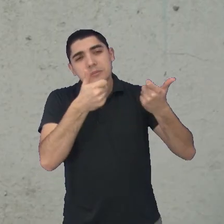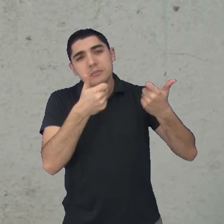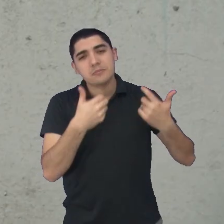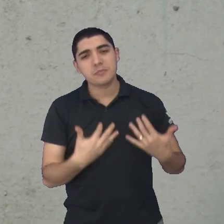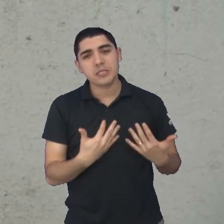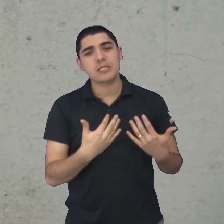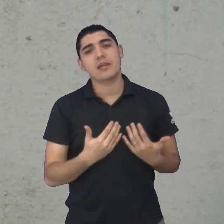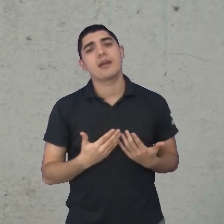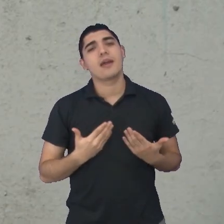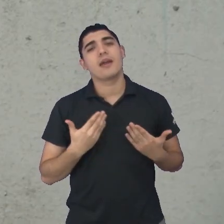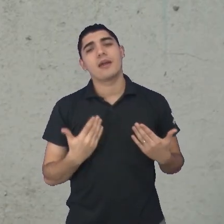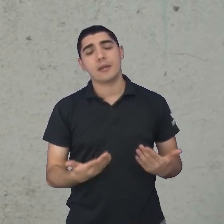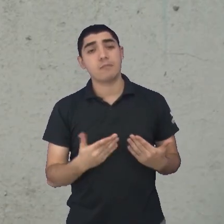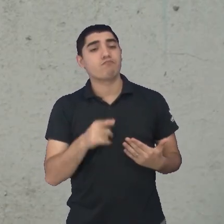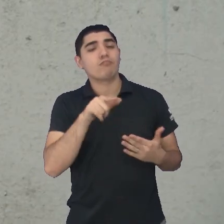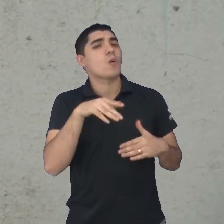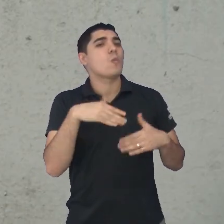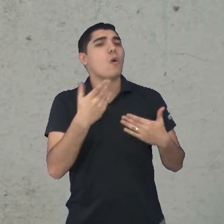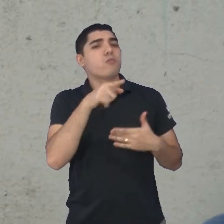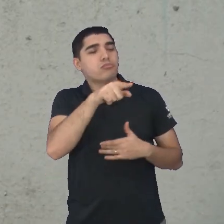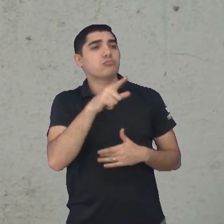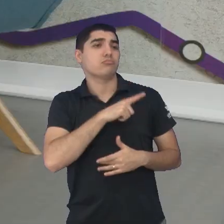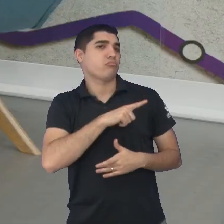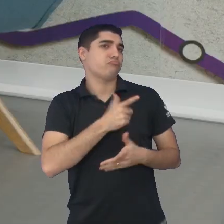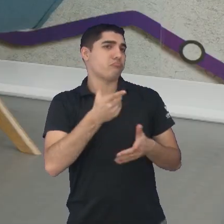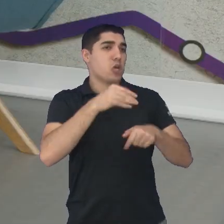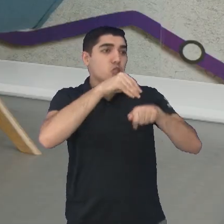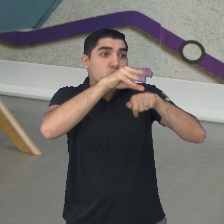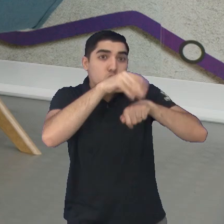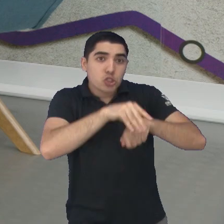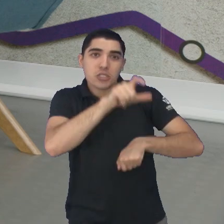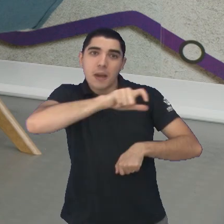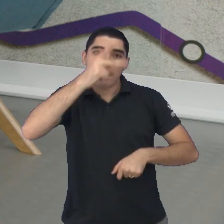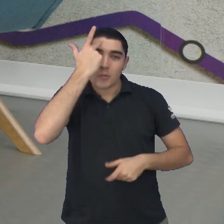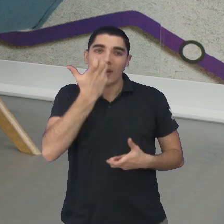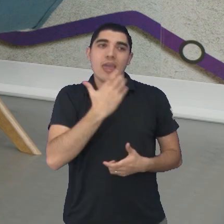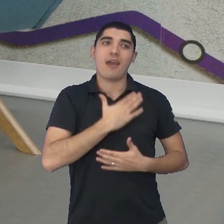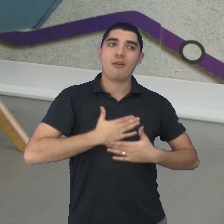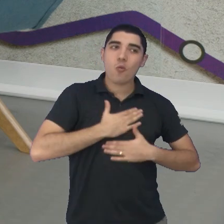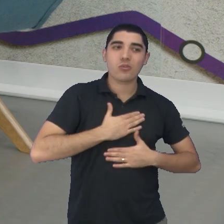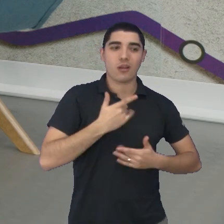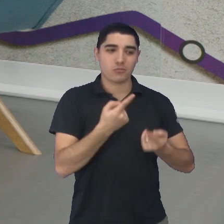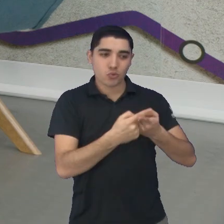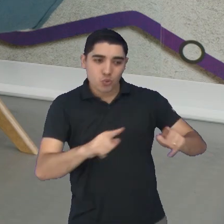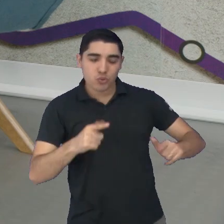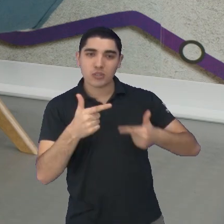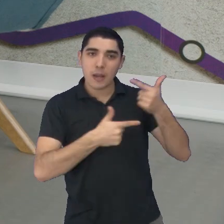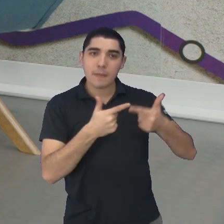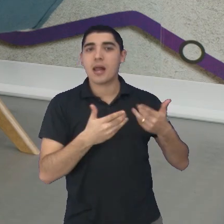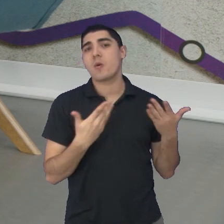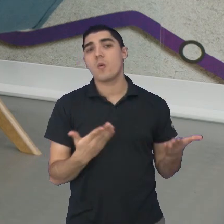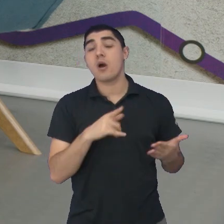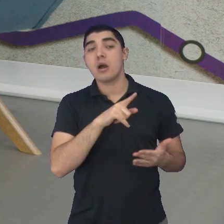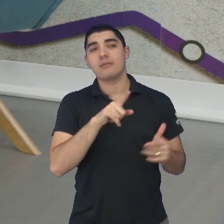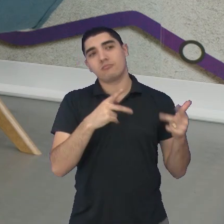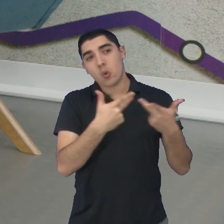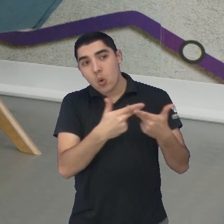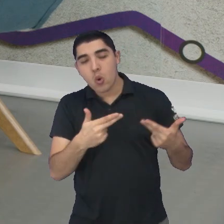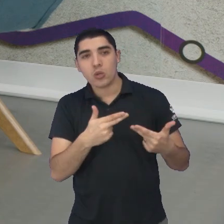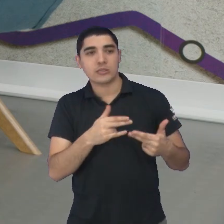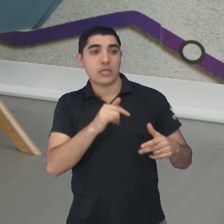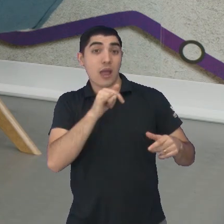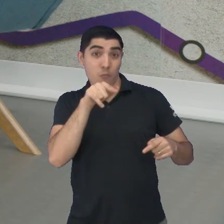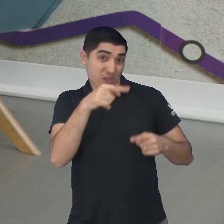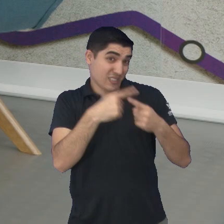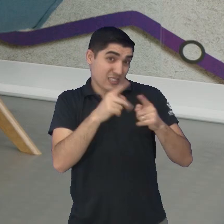gente, então, Márcio, dando as dicas finais pro pessoal aí, se tratando de churrasco, né, acabam envolvendo gostos peculiares, aí você acaba lidando com o público o